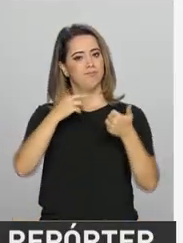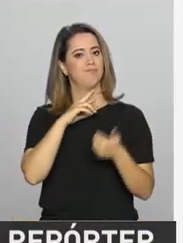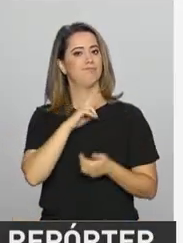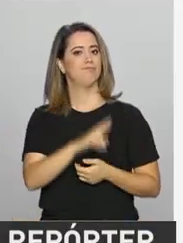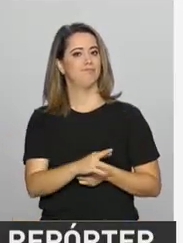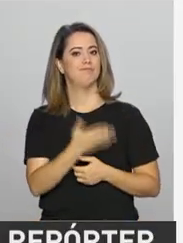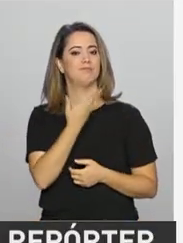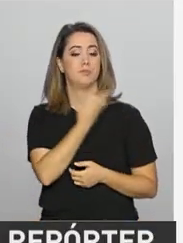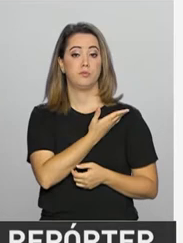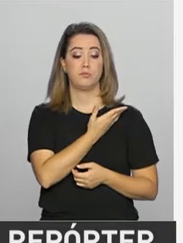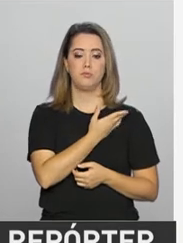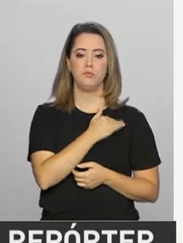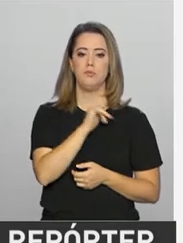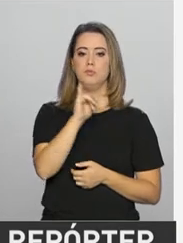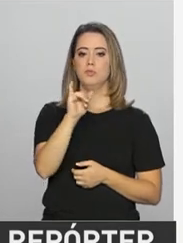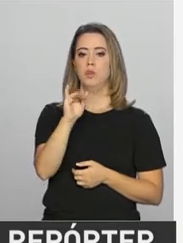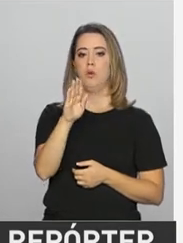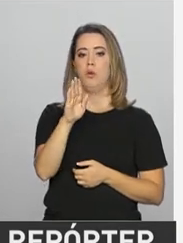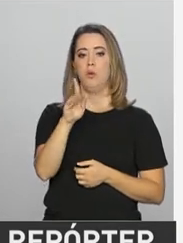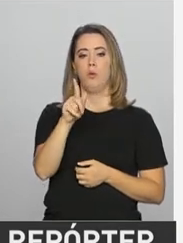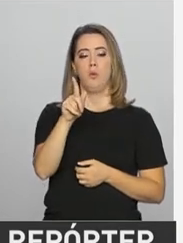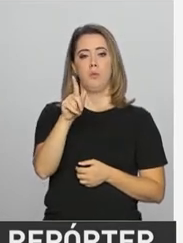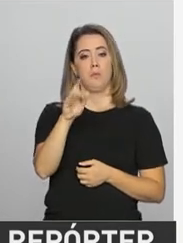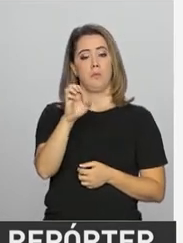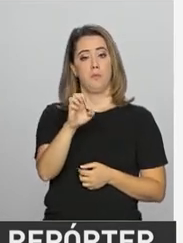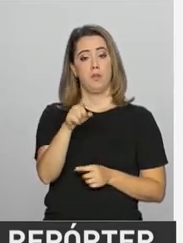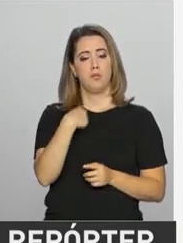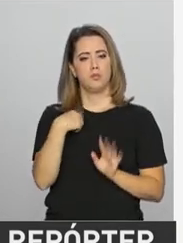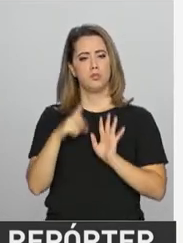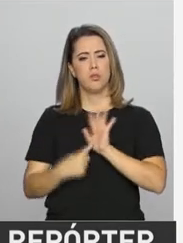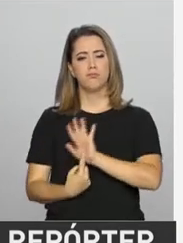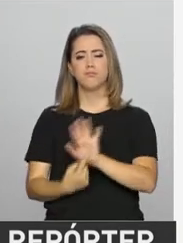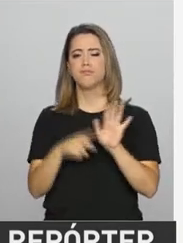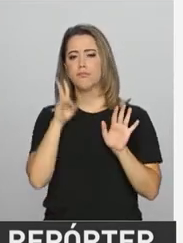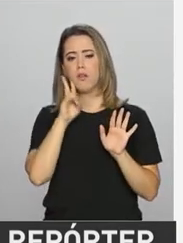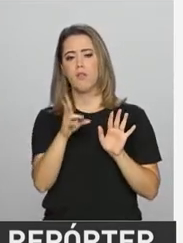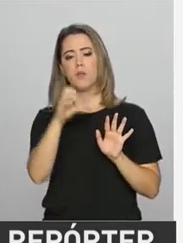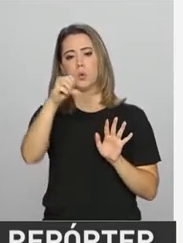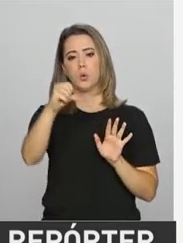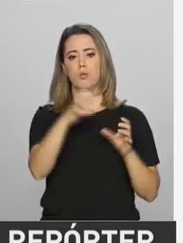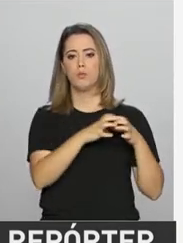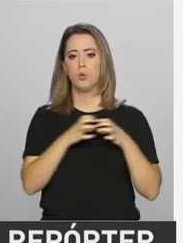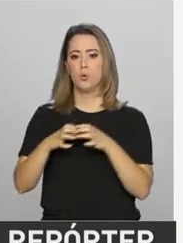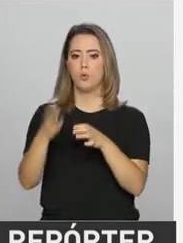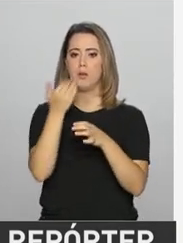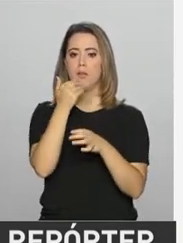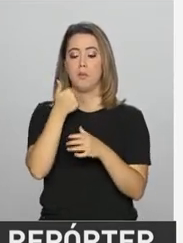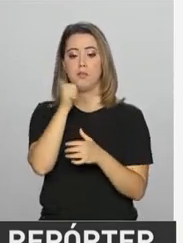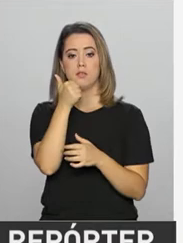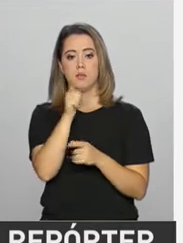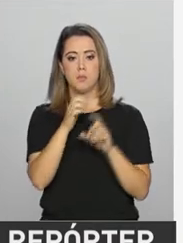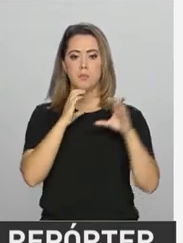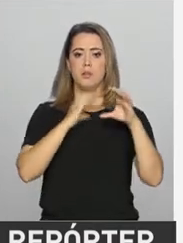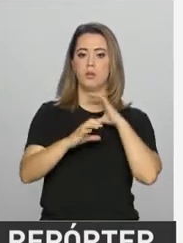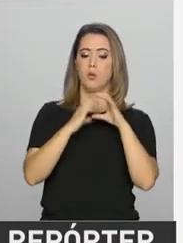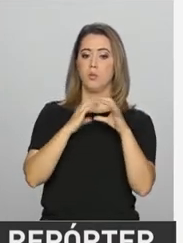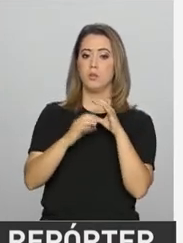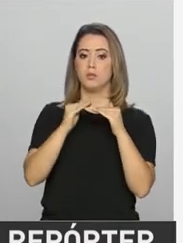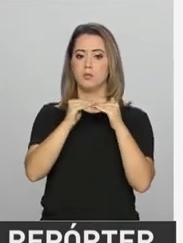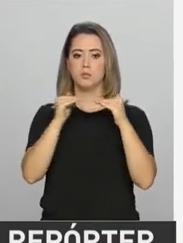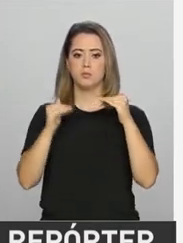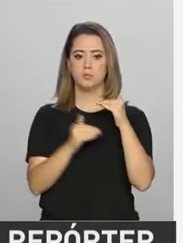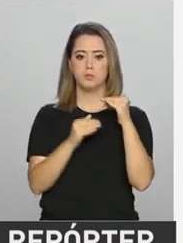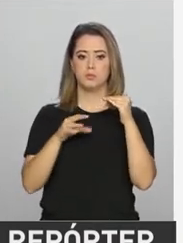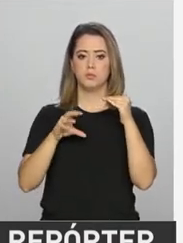avaliou os preços de nove grupos de produtos e serviços os grupos alimentação e bebidas e comunicação ficaram